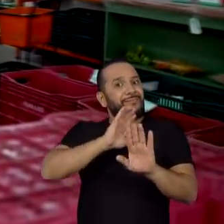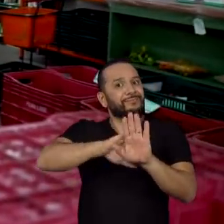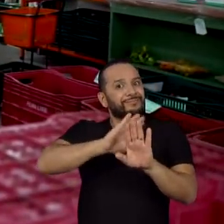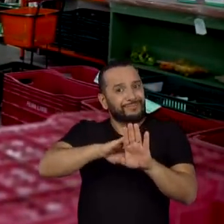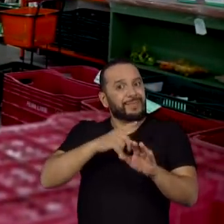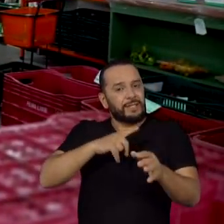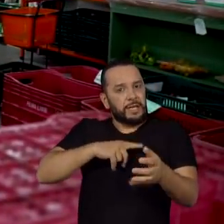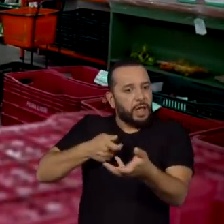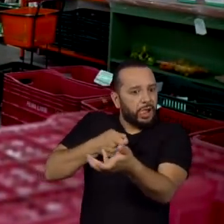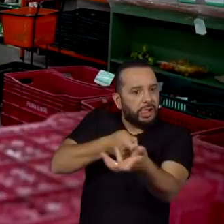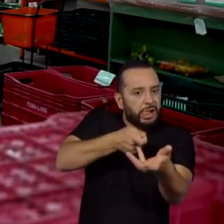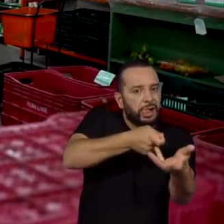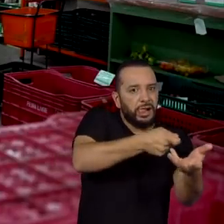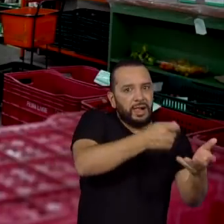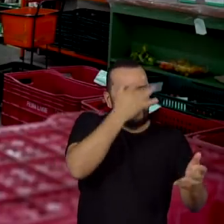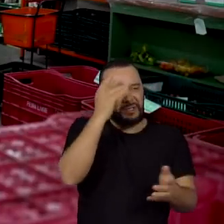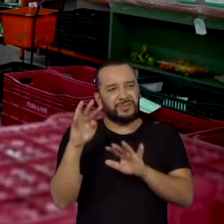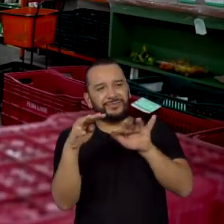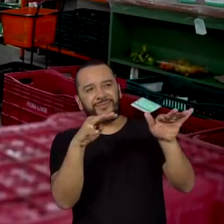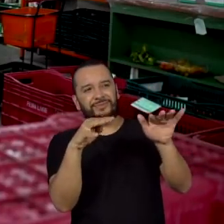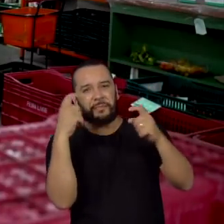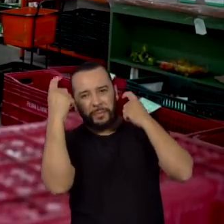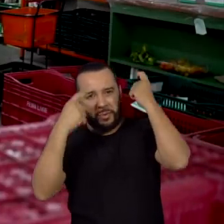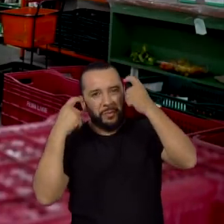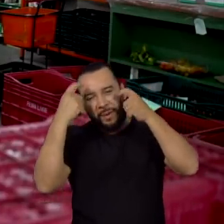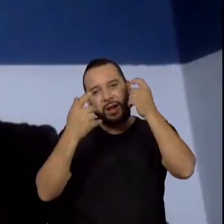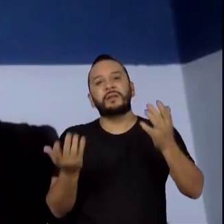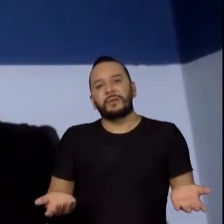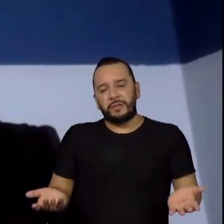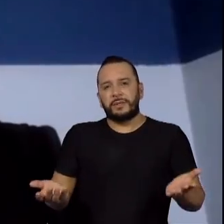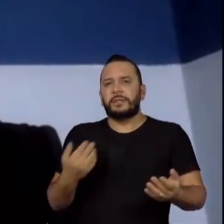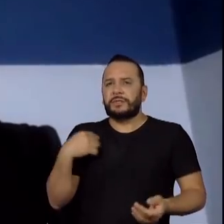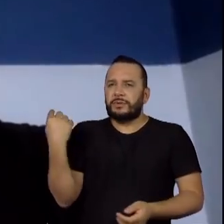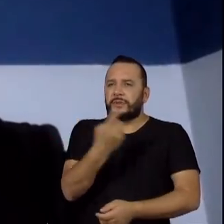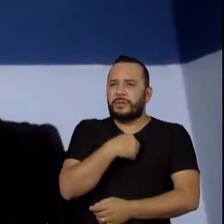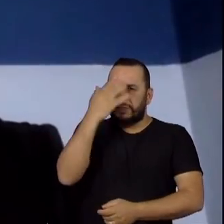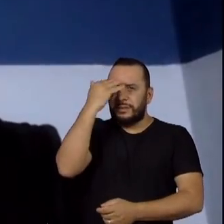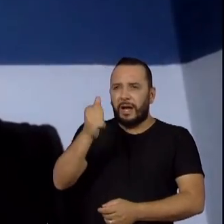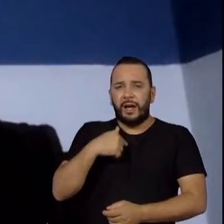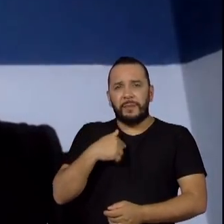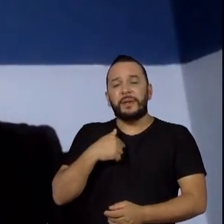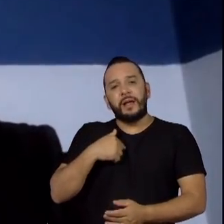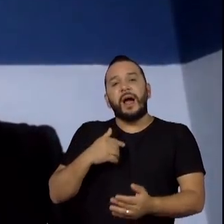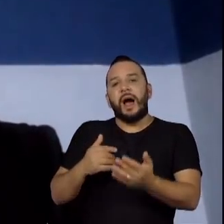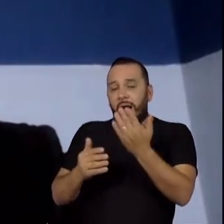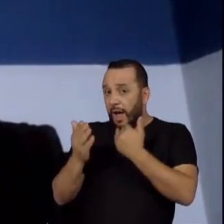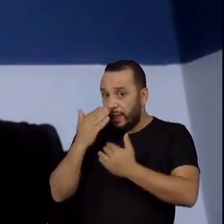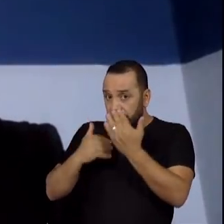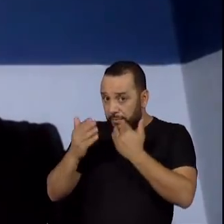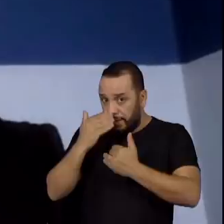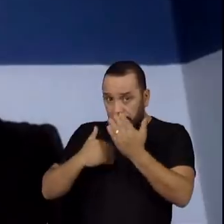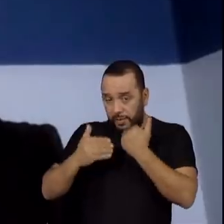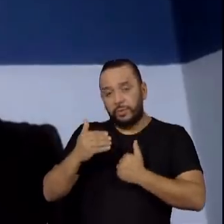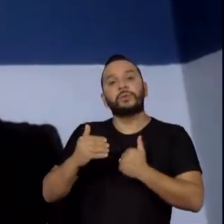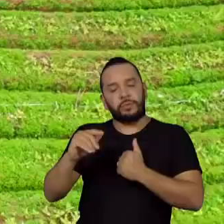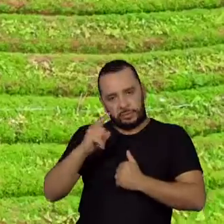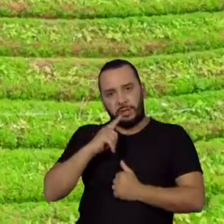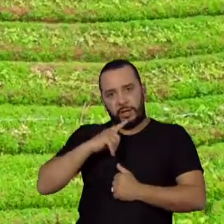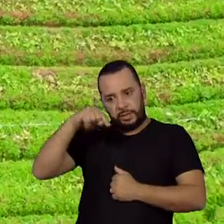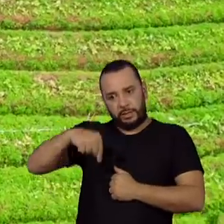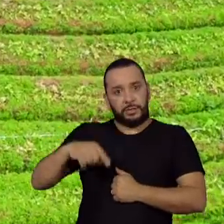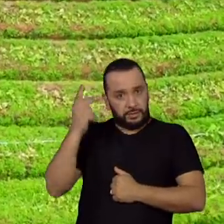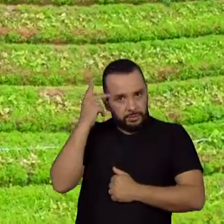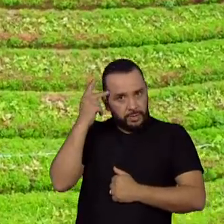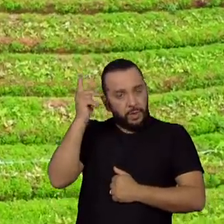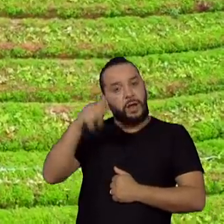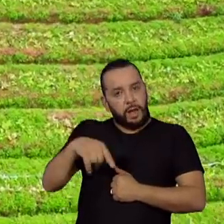o grande volume de alimentos que a gente tem nas cidades hoje provém da agricultura familiar. Então eu falo aqui dessas